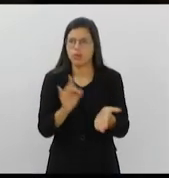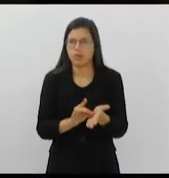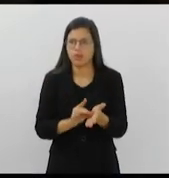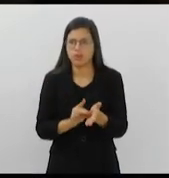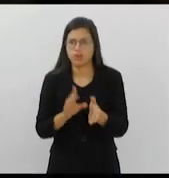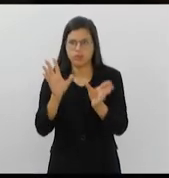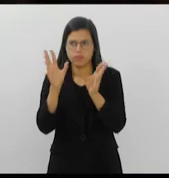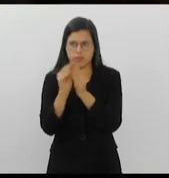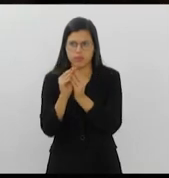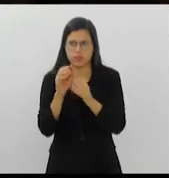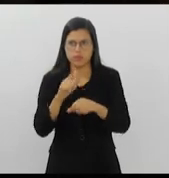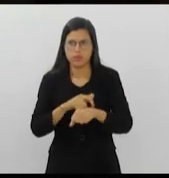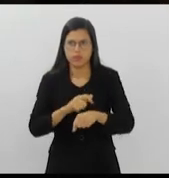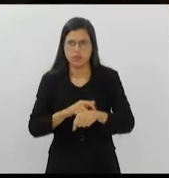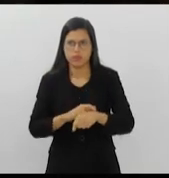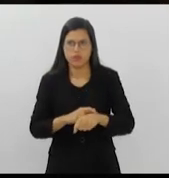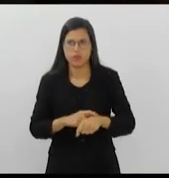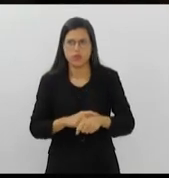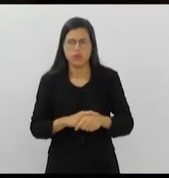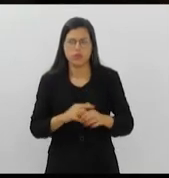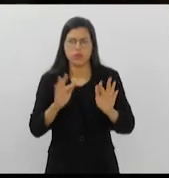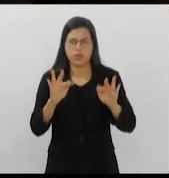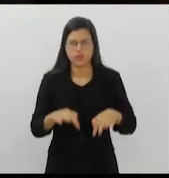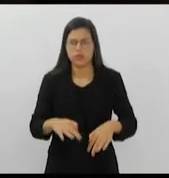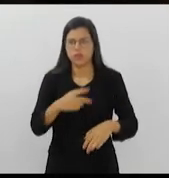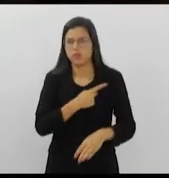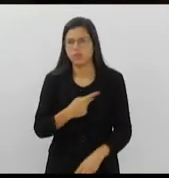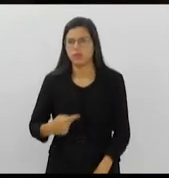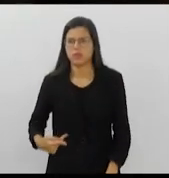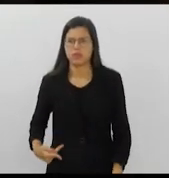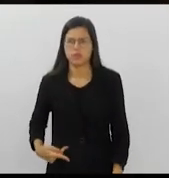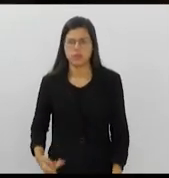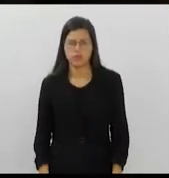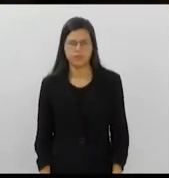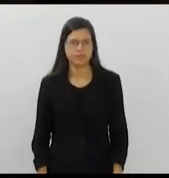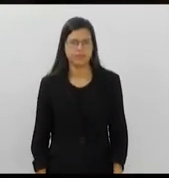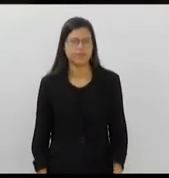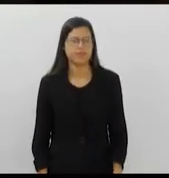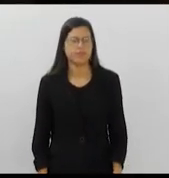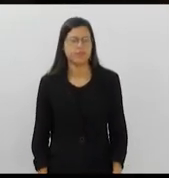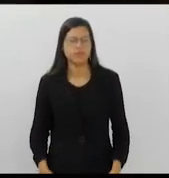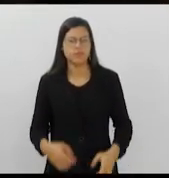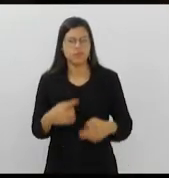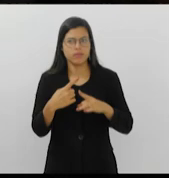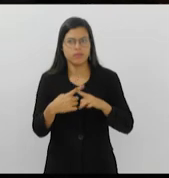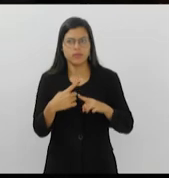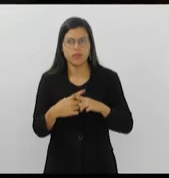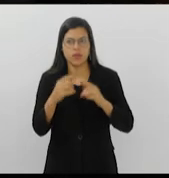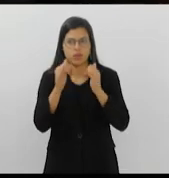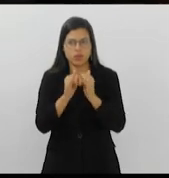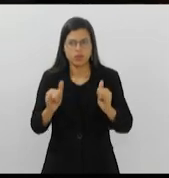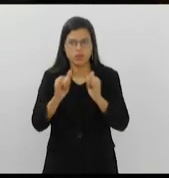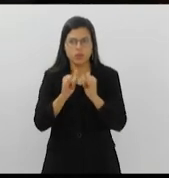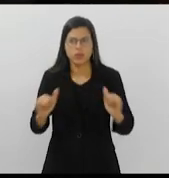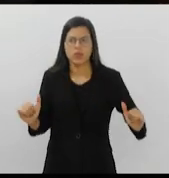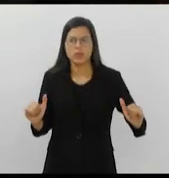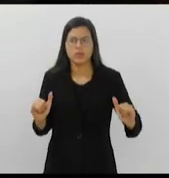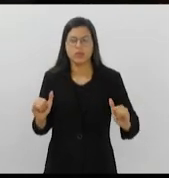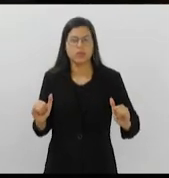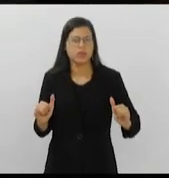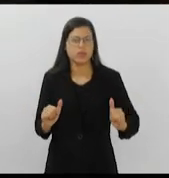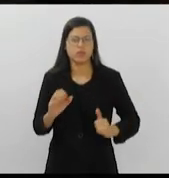o tempo já esgotou. Até porque, concluindo, senhora presidente, até porque a divulgação é zero. Só